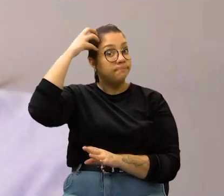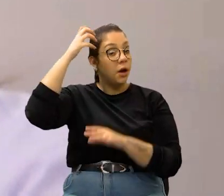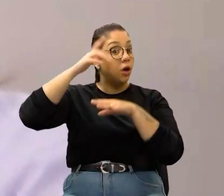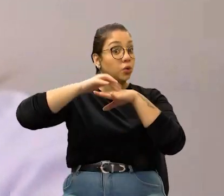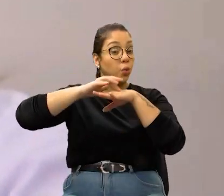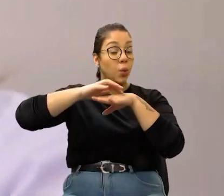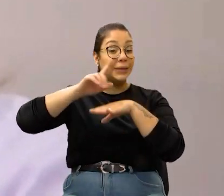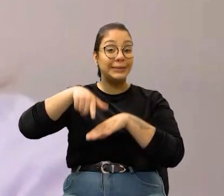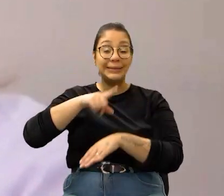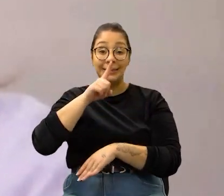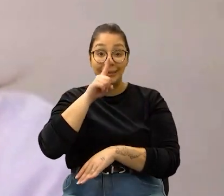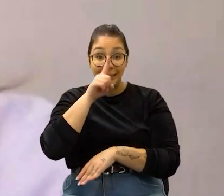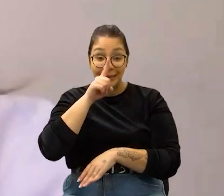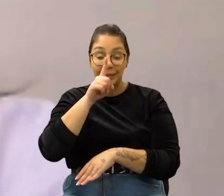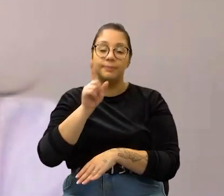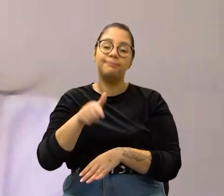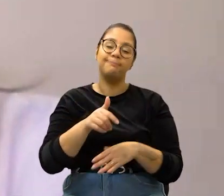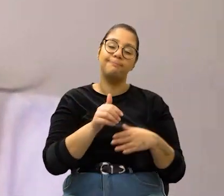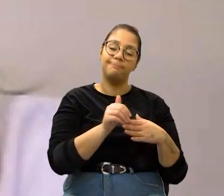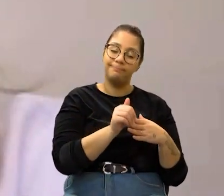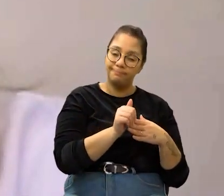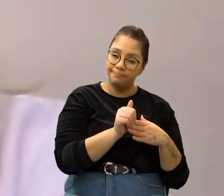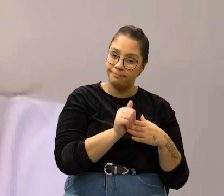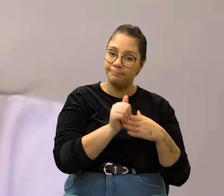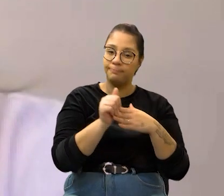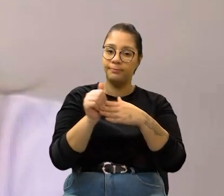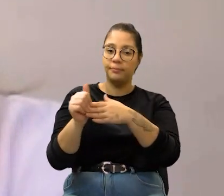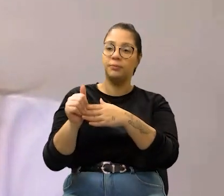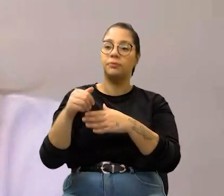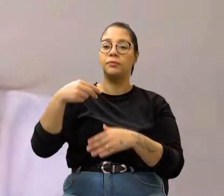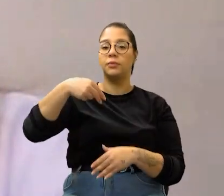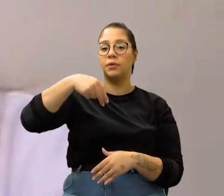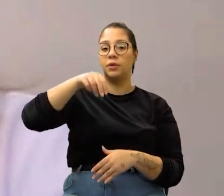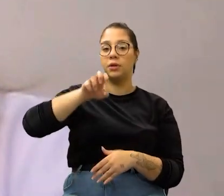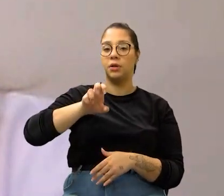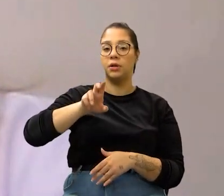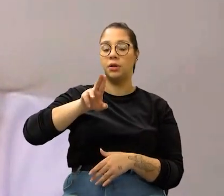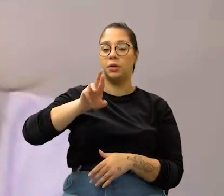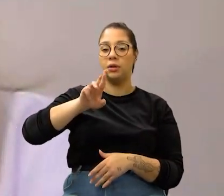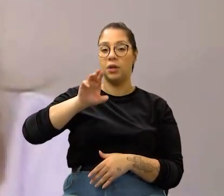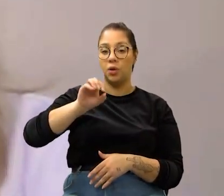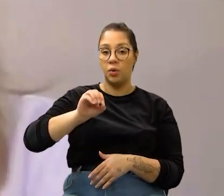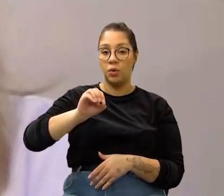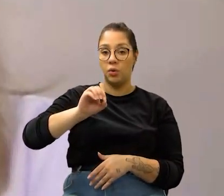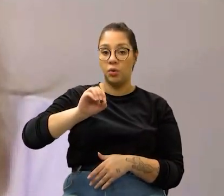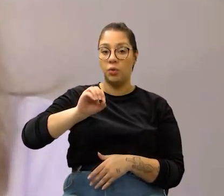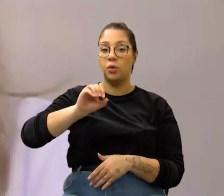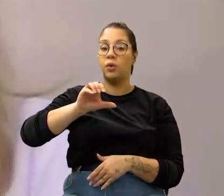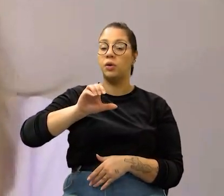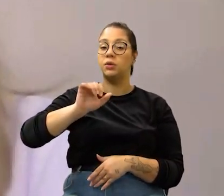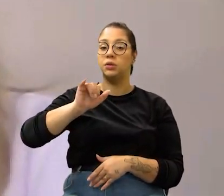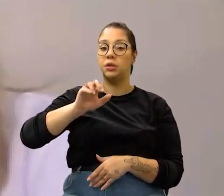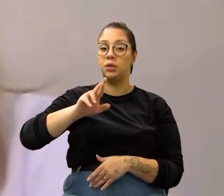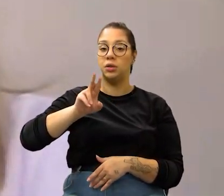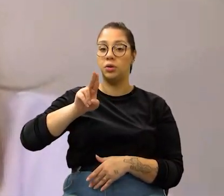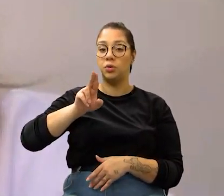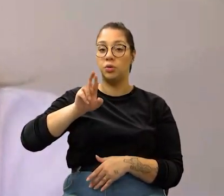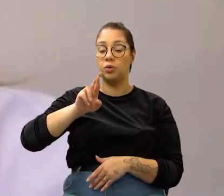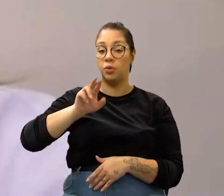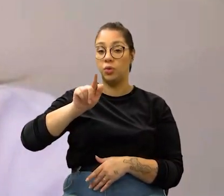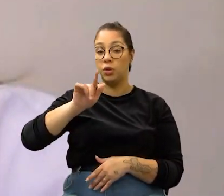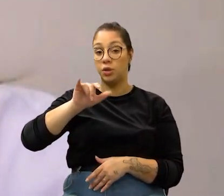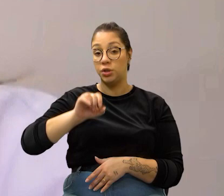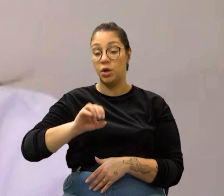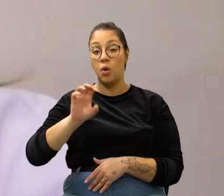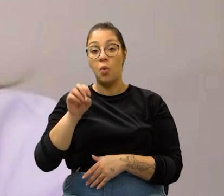lesão ali suspeita, encaminhar para um neurocirurgião, onde ele sim pode fazer uma biópsia ou já pode